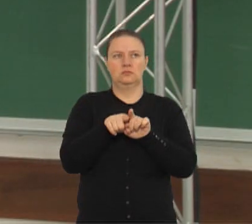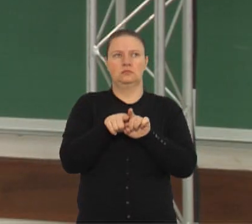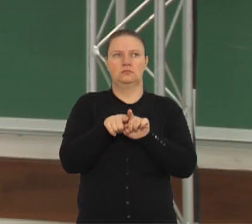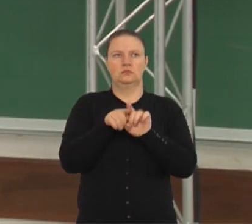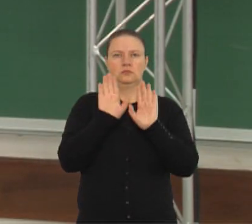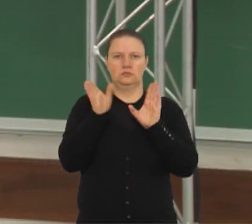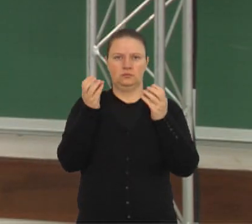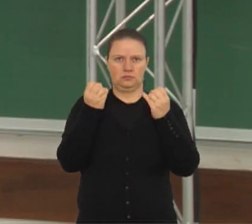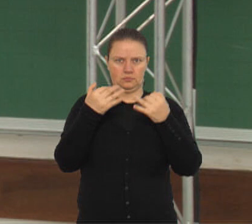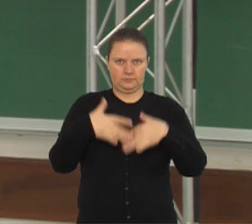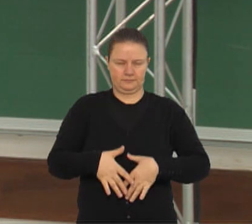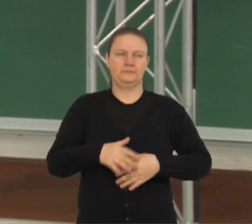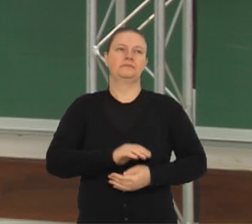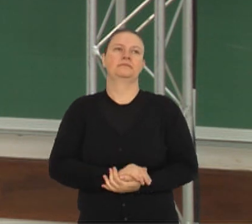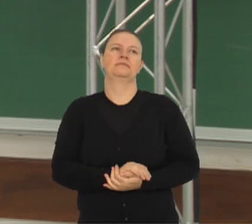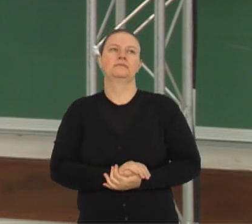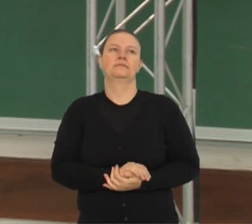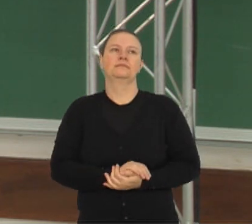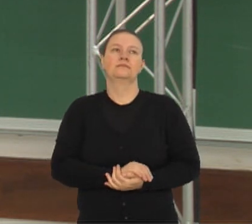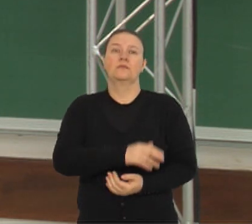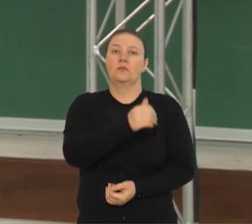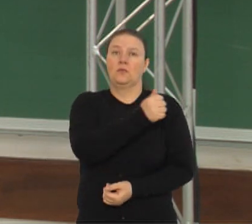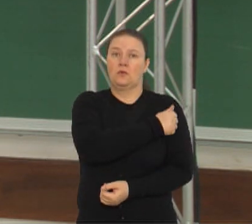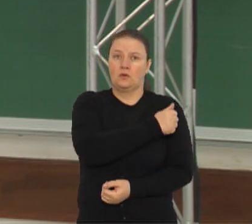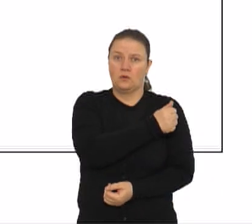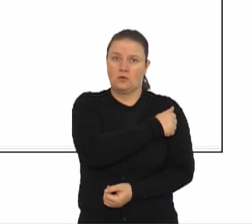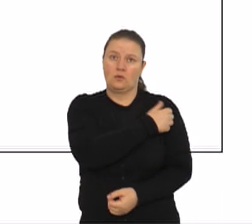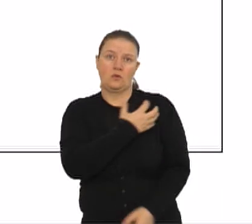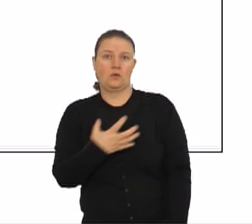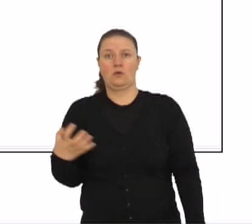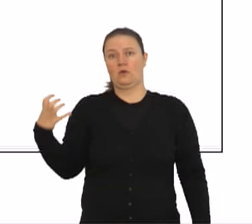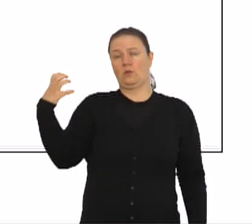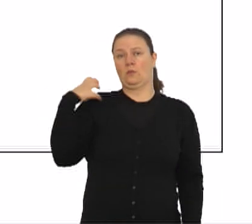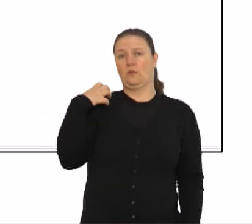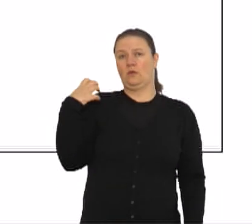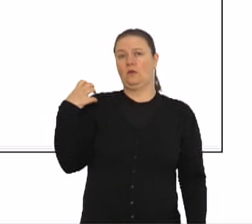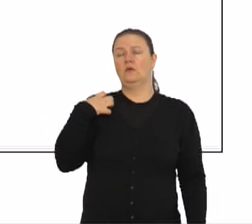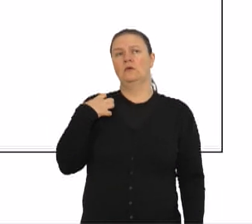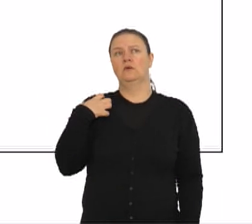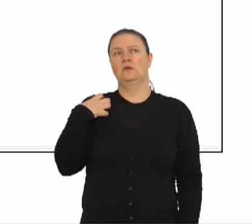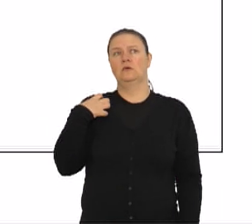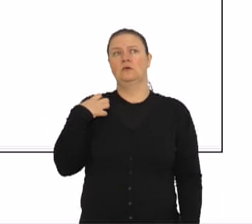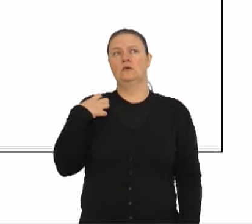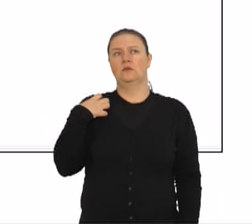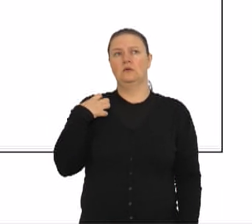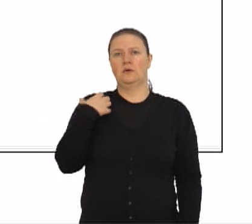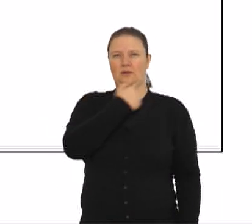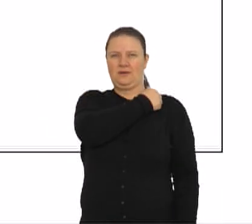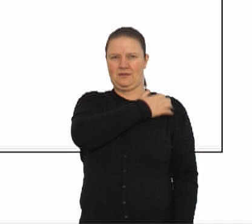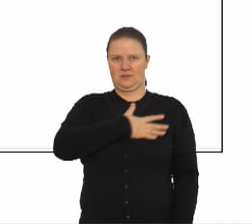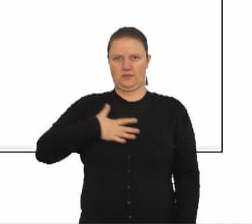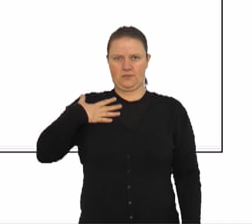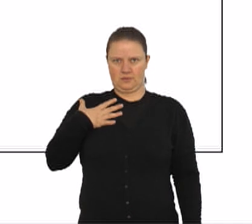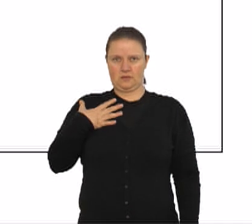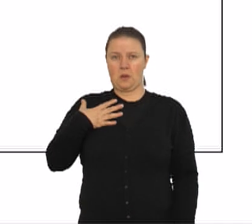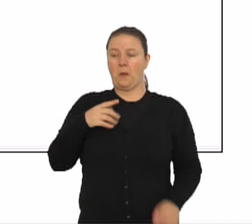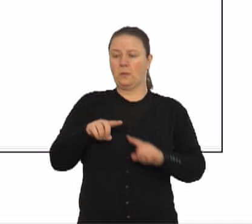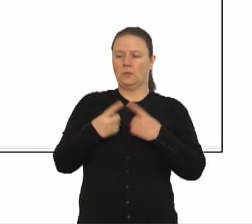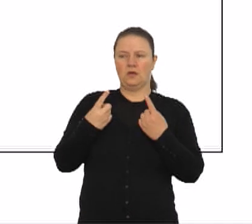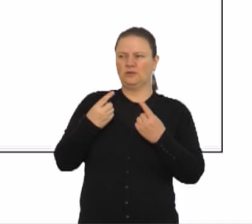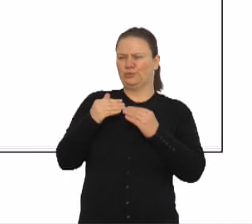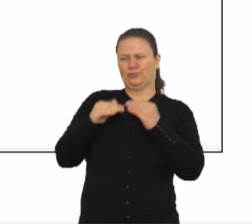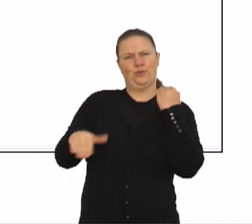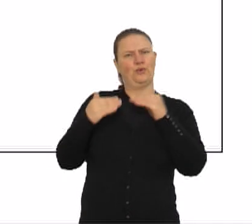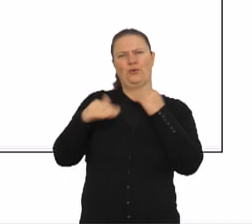antes. Foi aluno de Platão, porém em dado momento percebeu que não podia concordar em tudo com seu